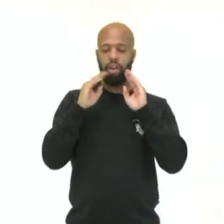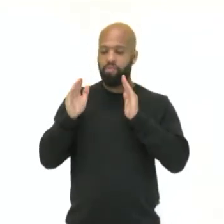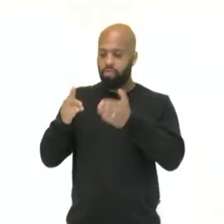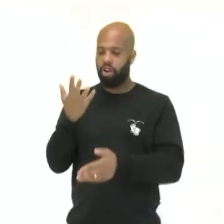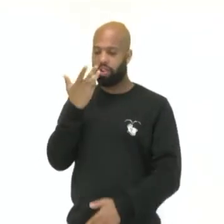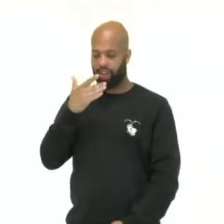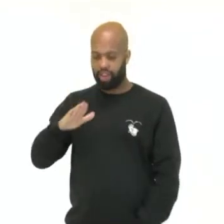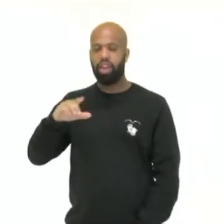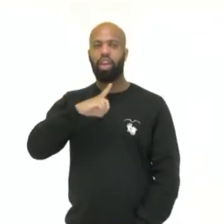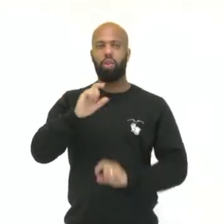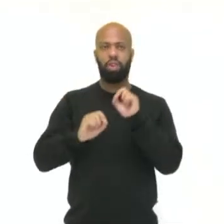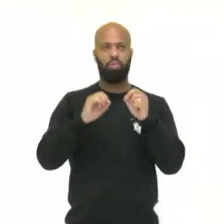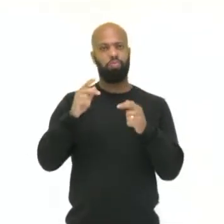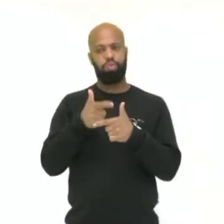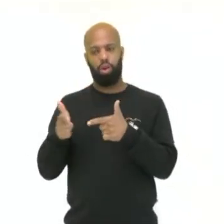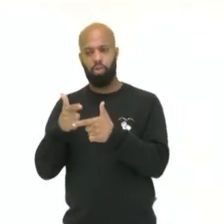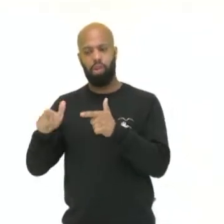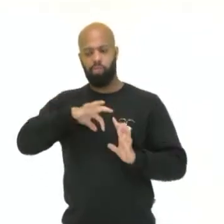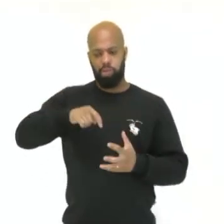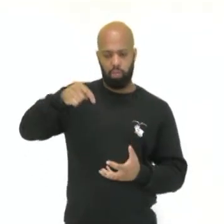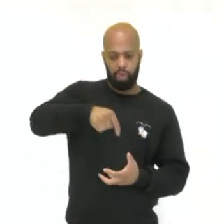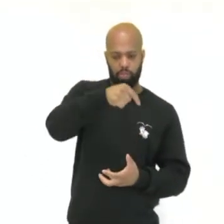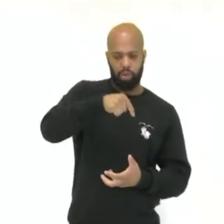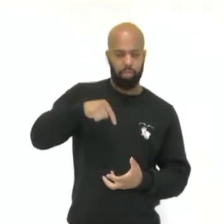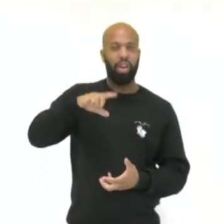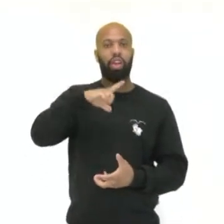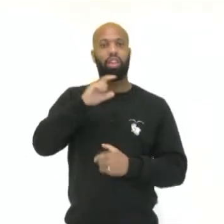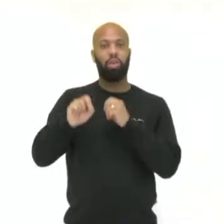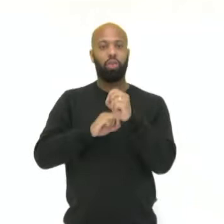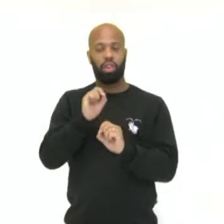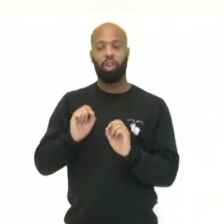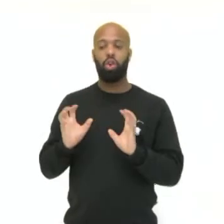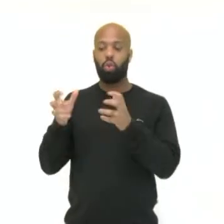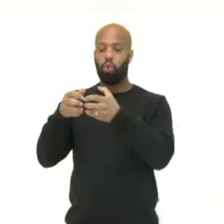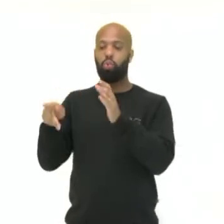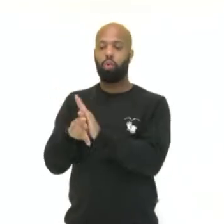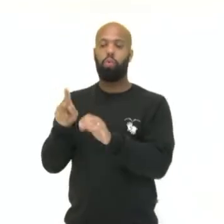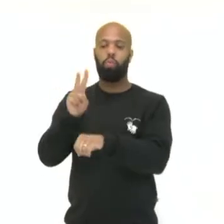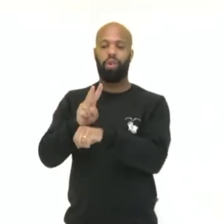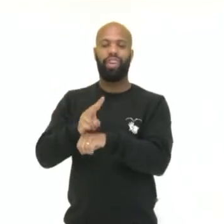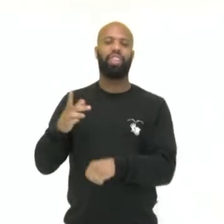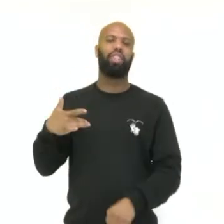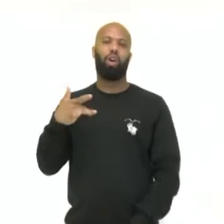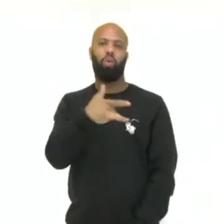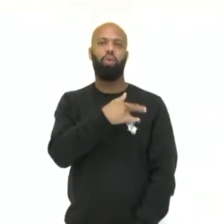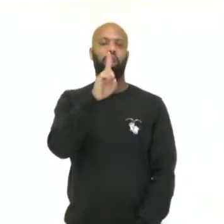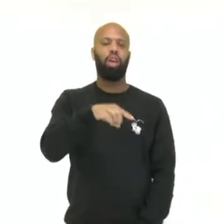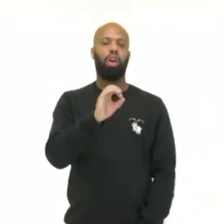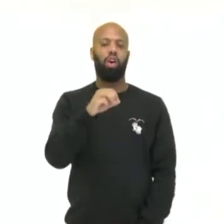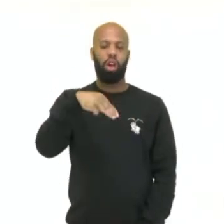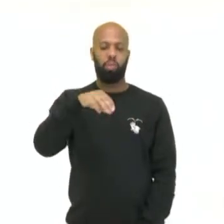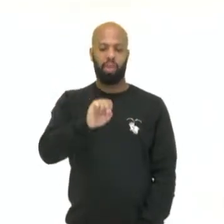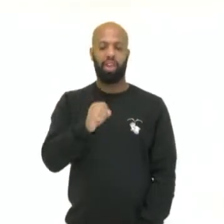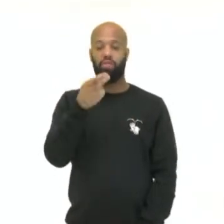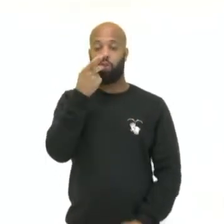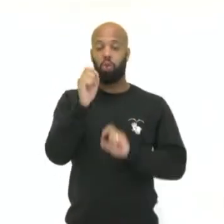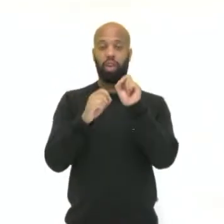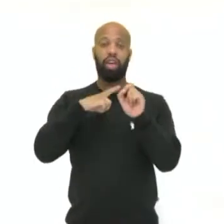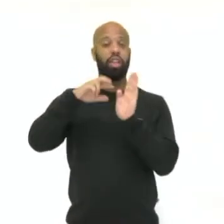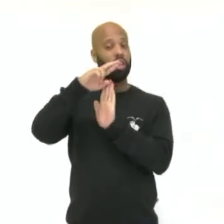a Organização Mundial da Saúde, OMS, a apontar a necessidade da regulação